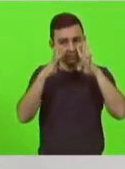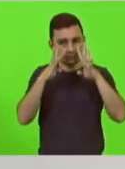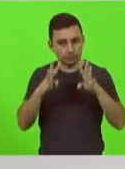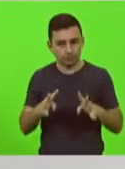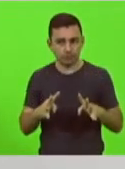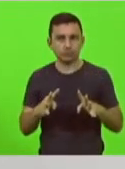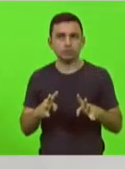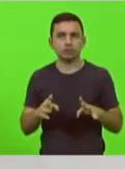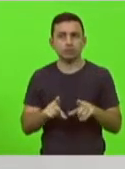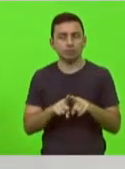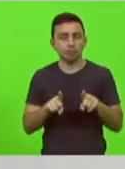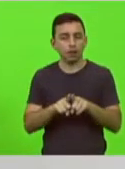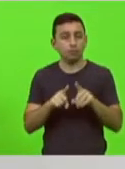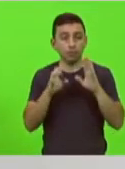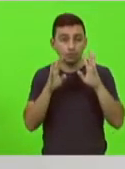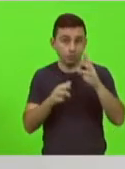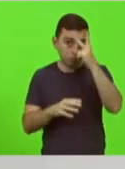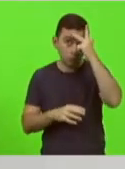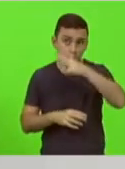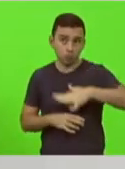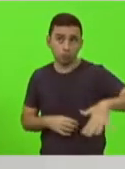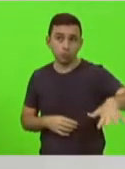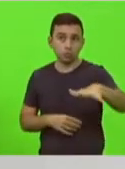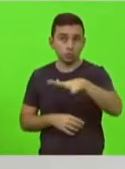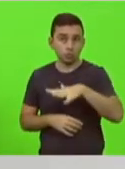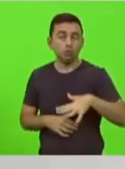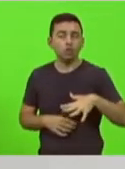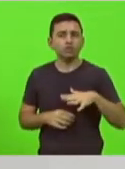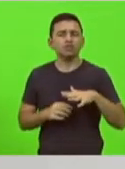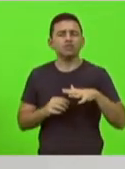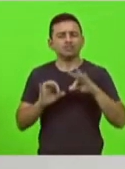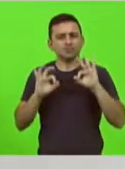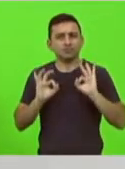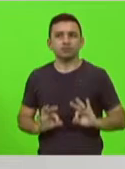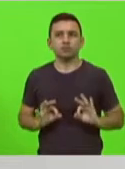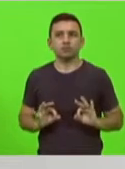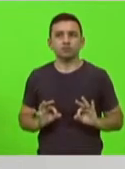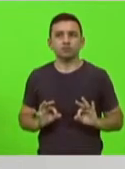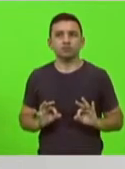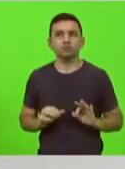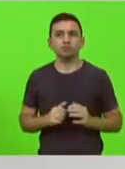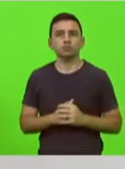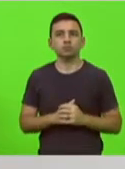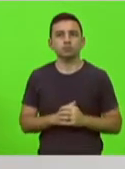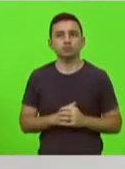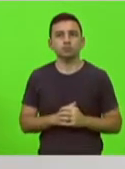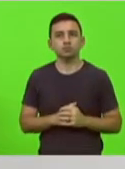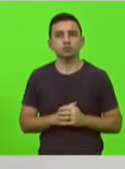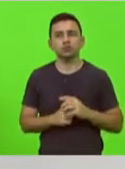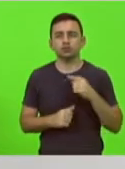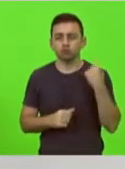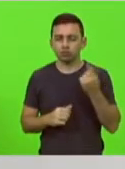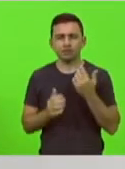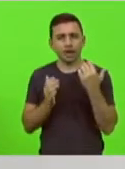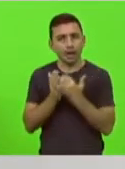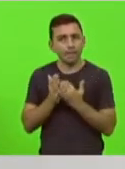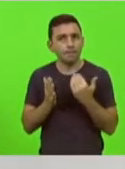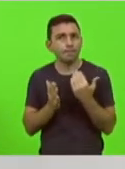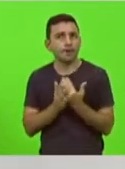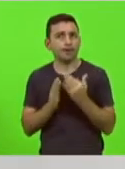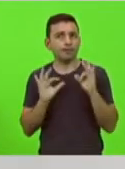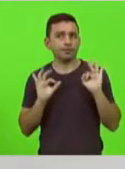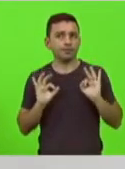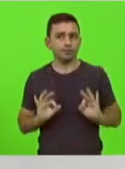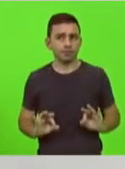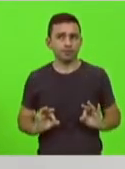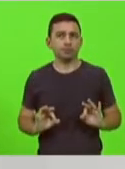gente ouve as pessoas, com toda a segurança, nós teremos maior certeza naquilo que